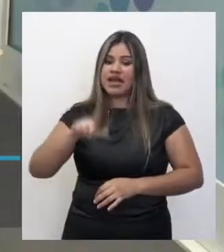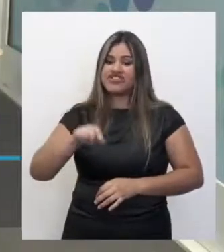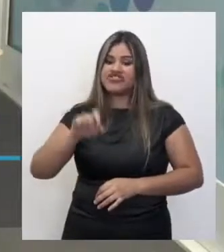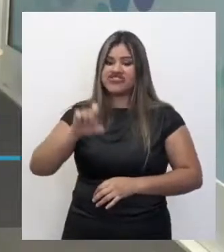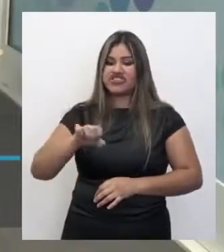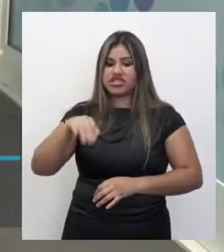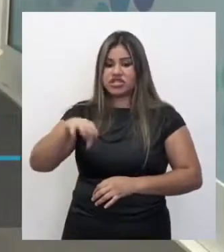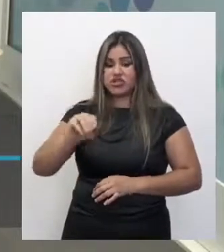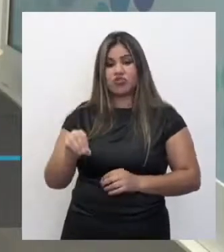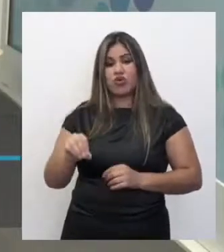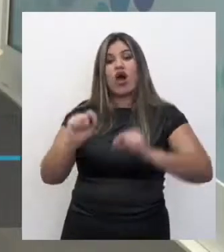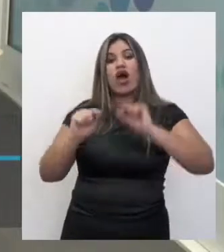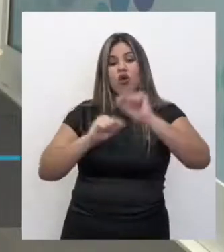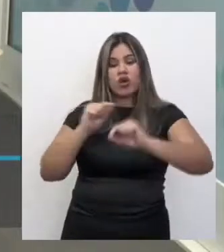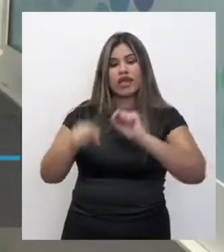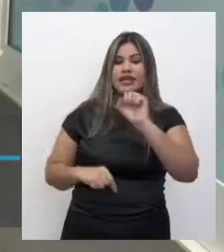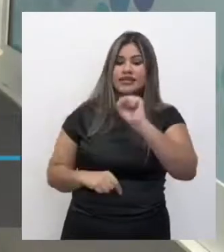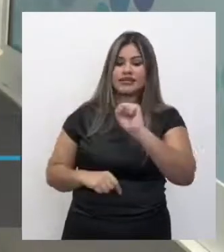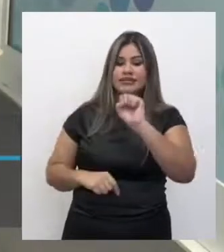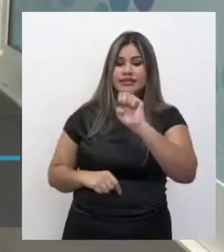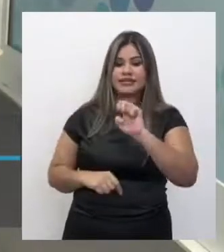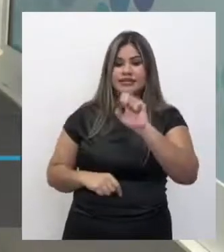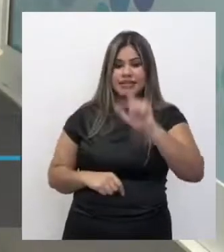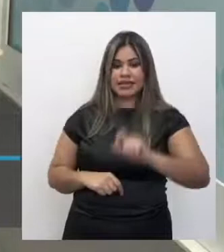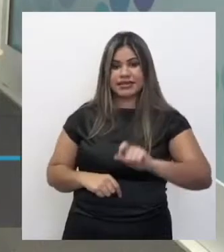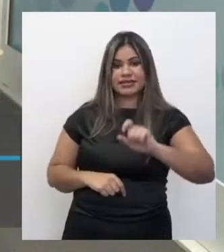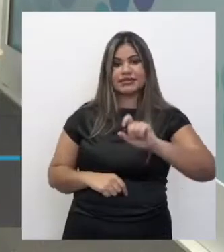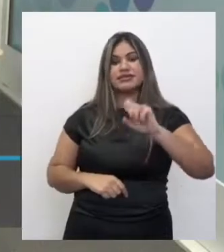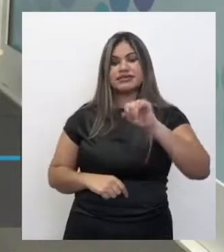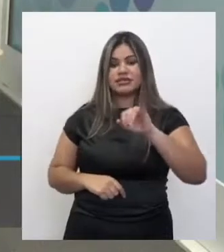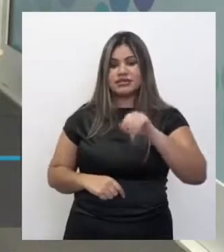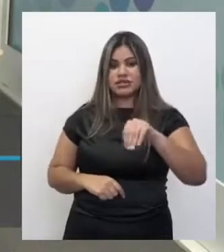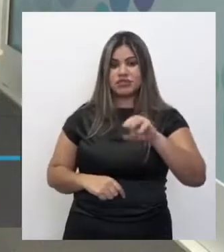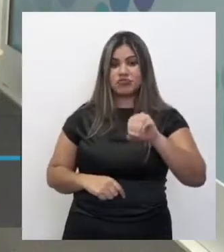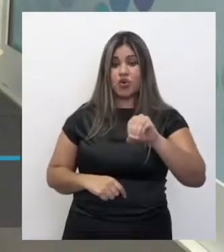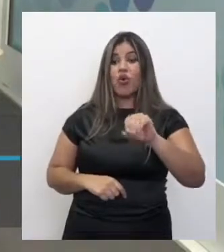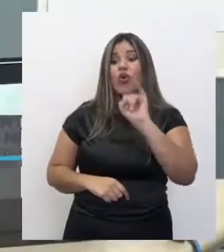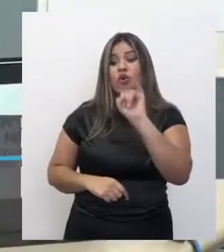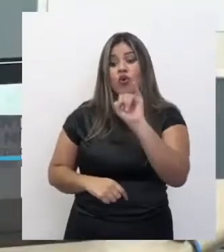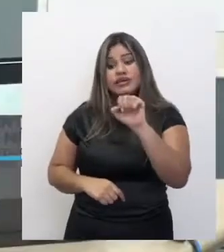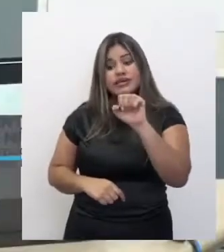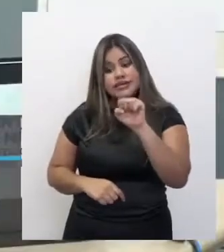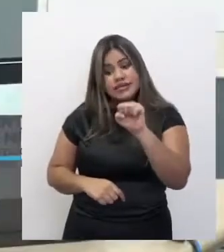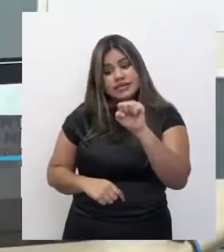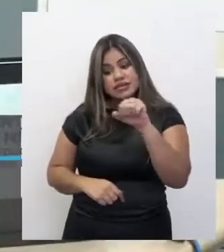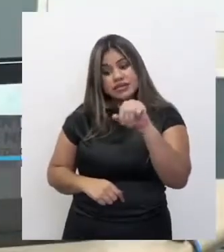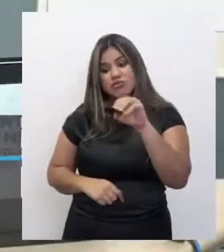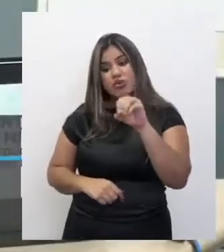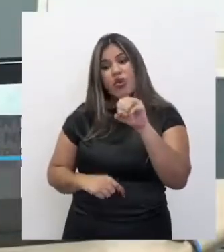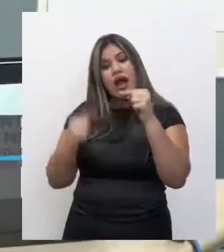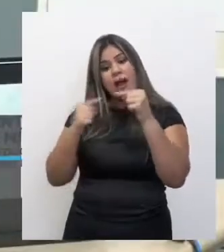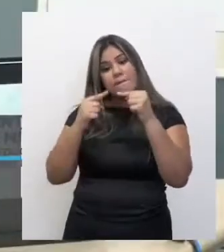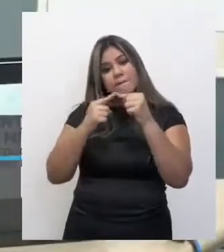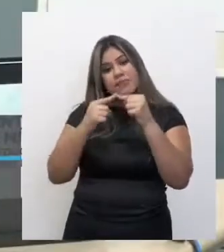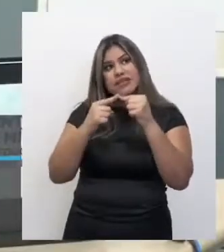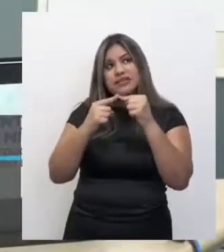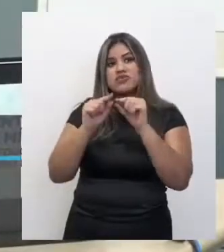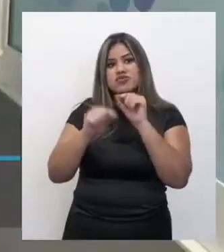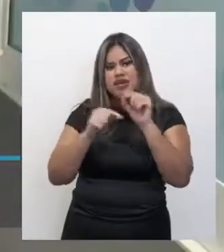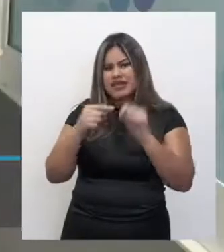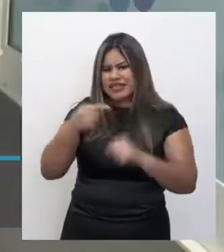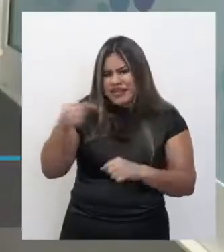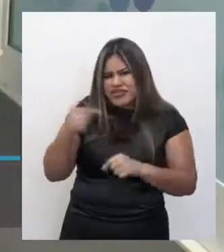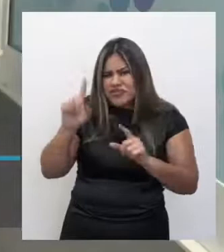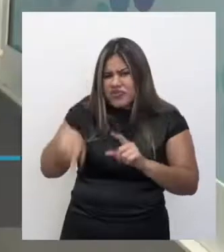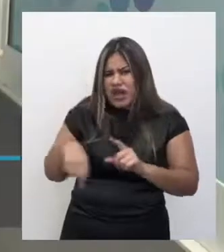é o sex. Eu já ia perguntando. Isso. Então, esse ism é sempre para o negativo, é uma conotação negativa para as coisas ou não? Não necessariamente,